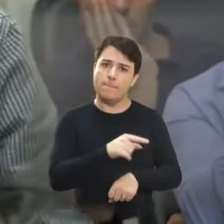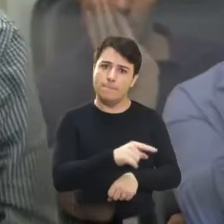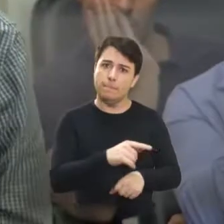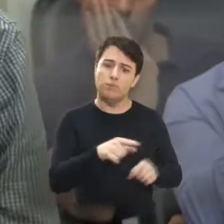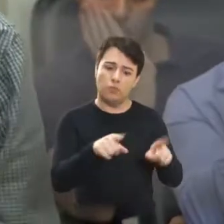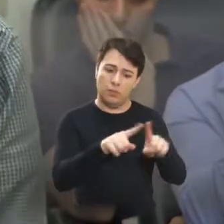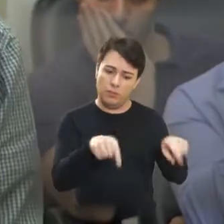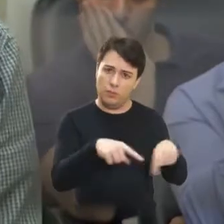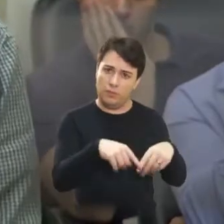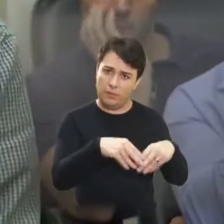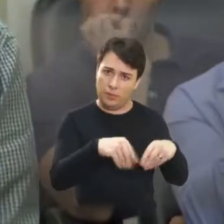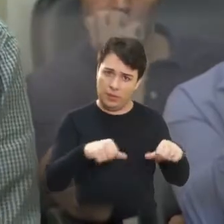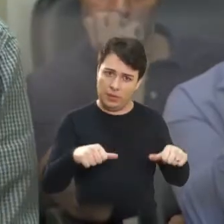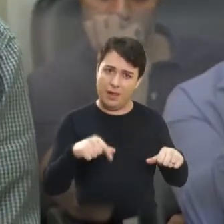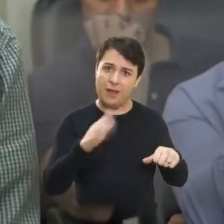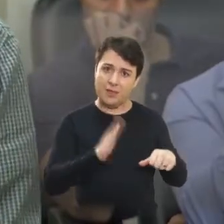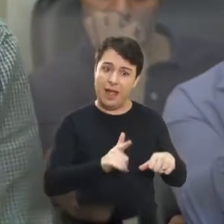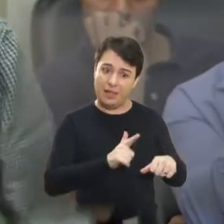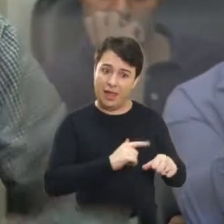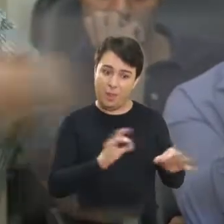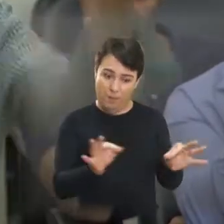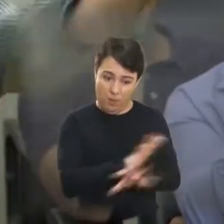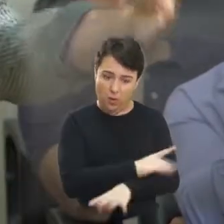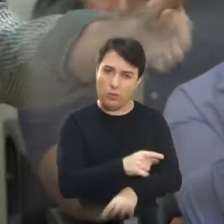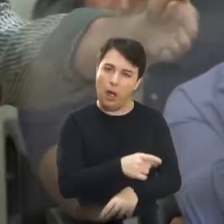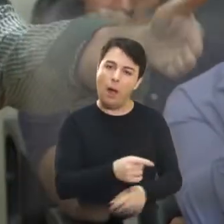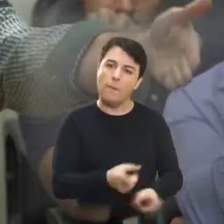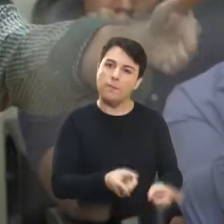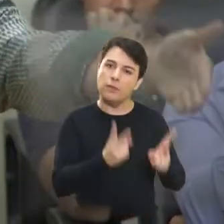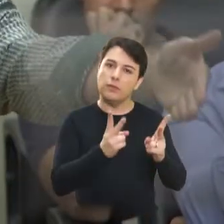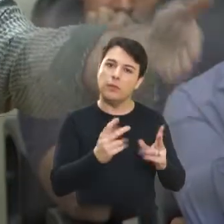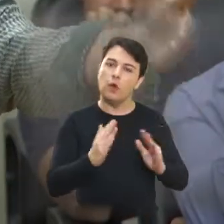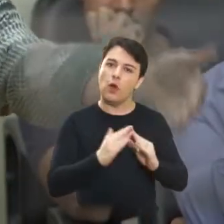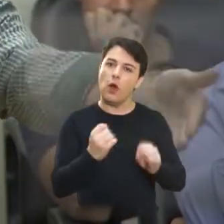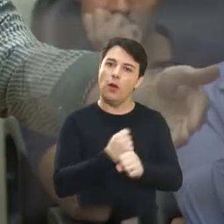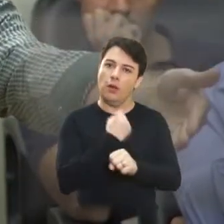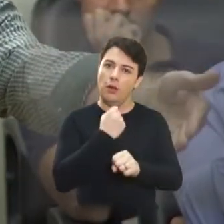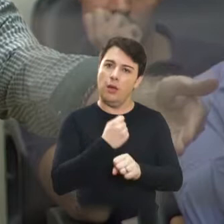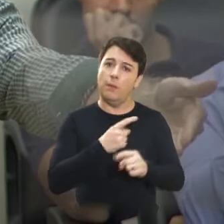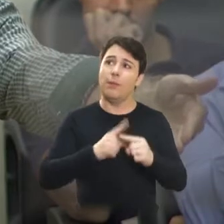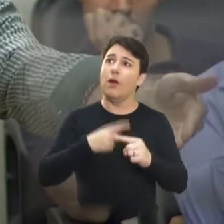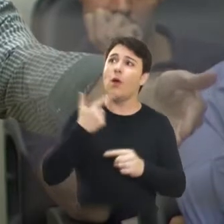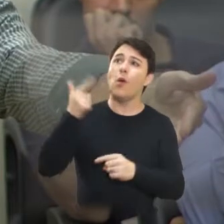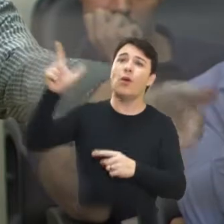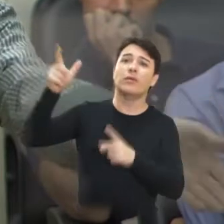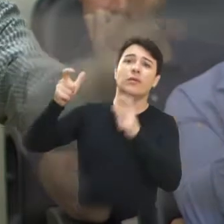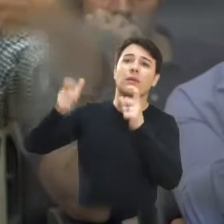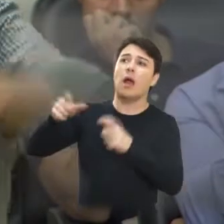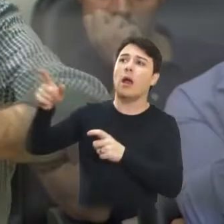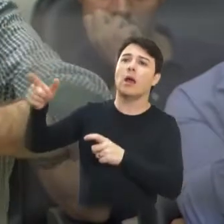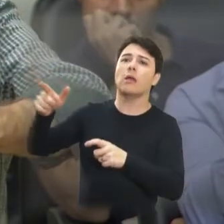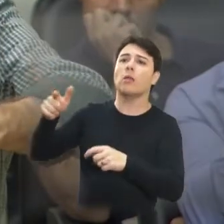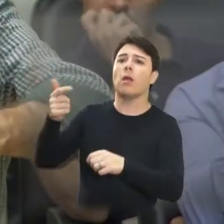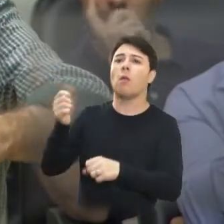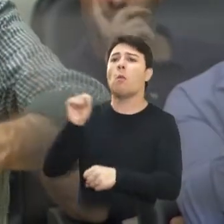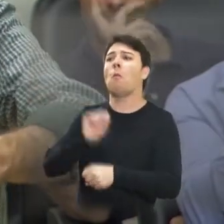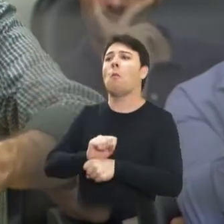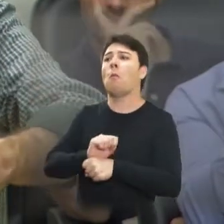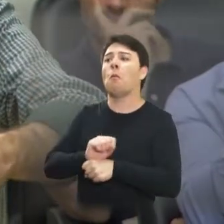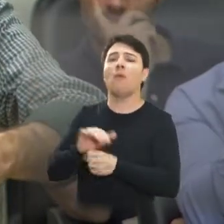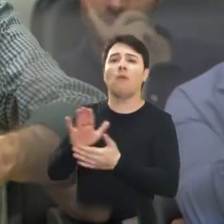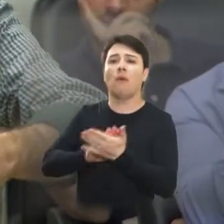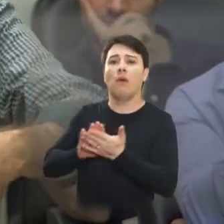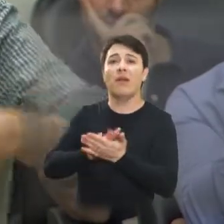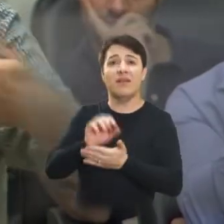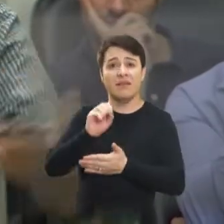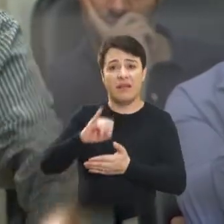já existentes, na minha visão, antes de mexer com uma região que, se pelo menos fosse resolver o problema